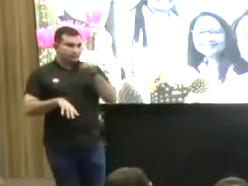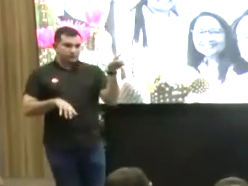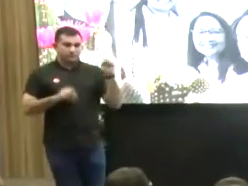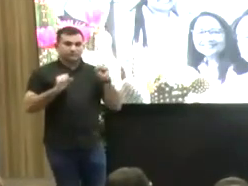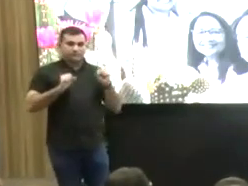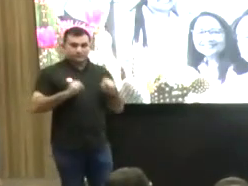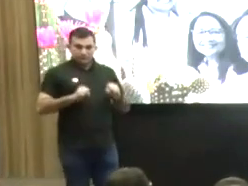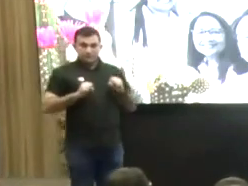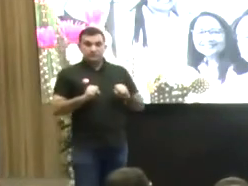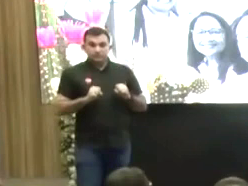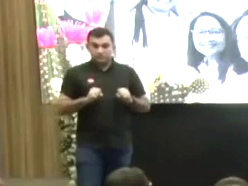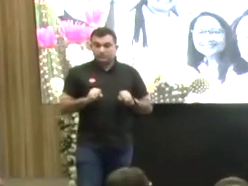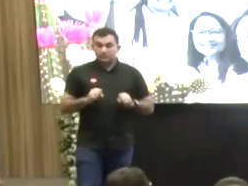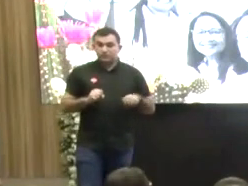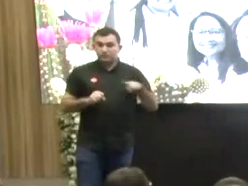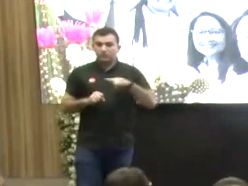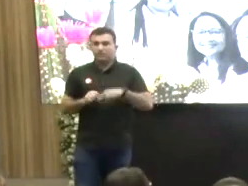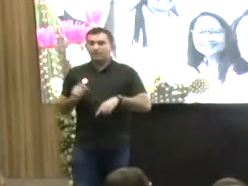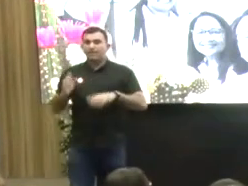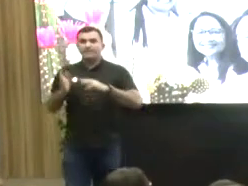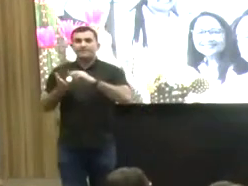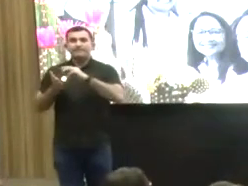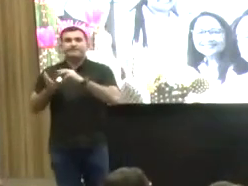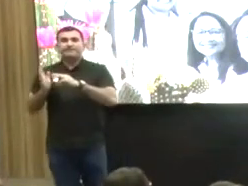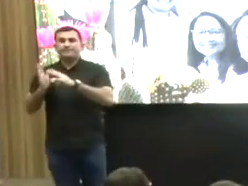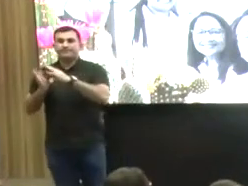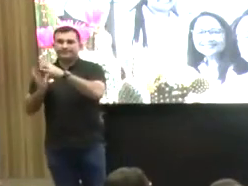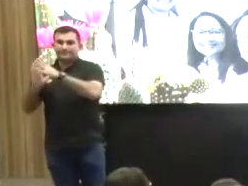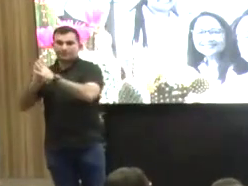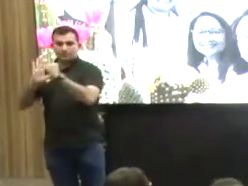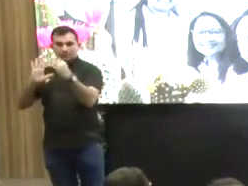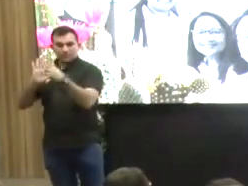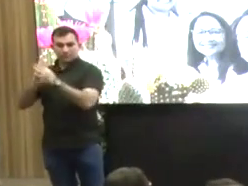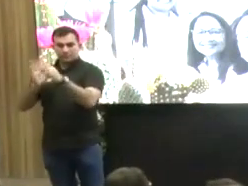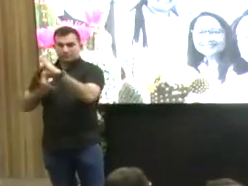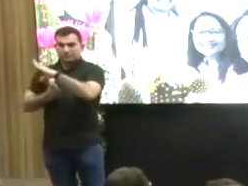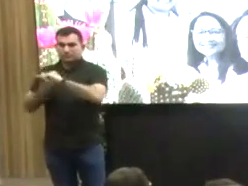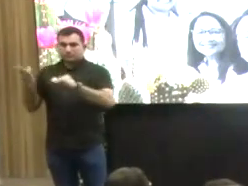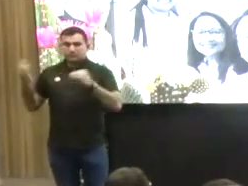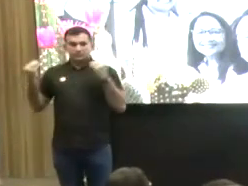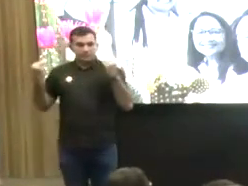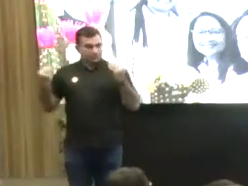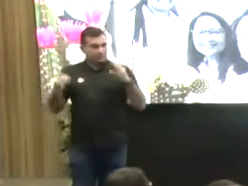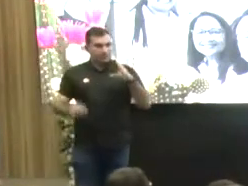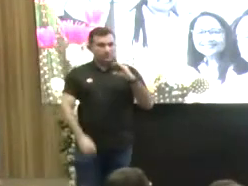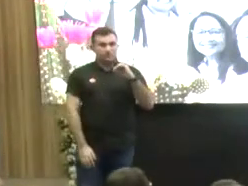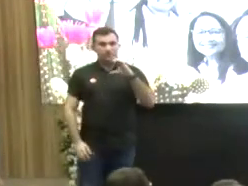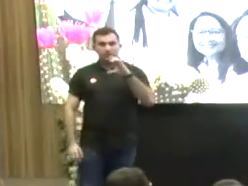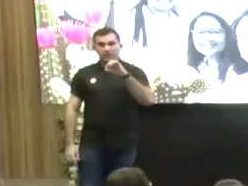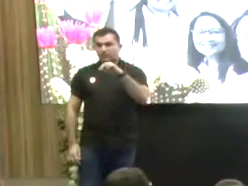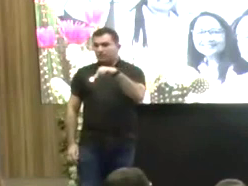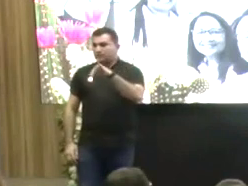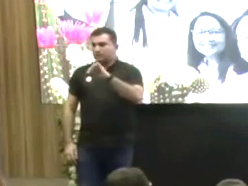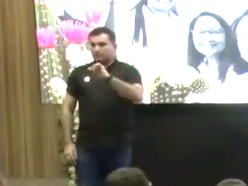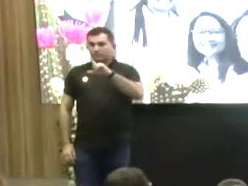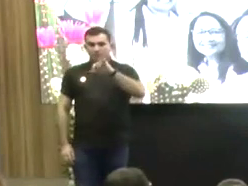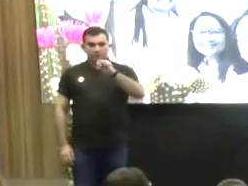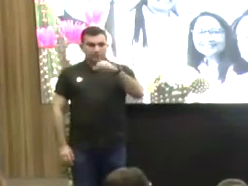estamos reproduzindo o modelo de... Tem um conceito que é básico: colonialismo, dominação